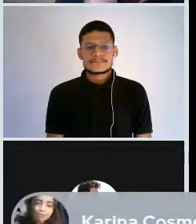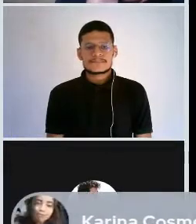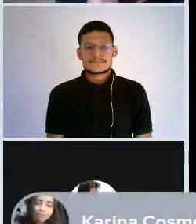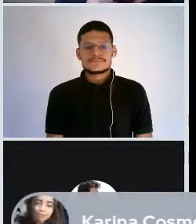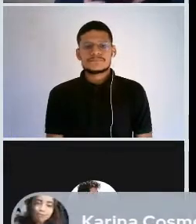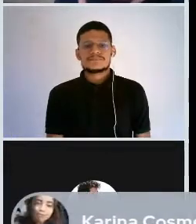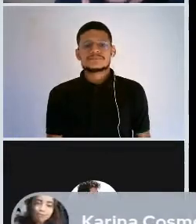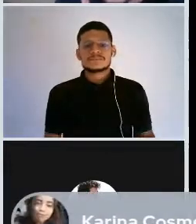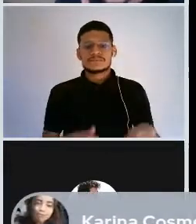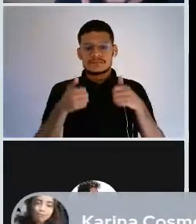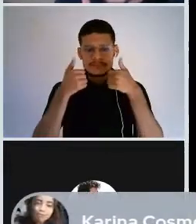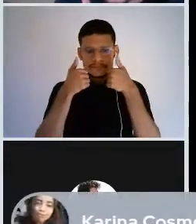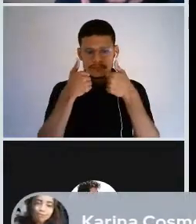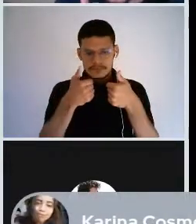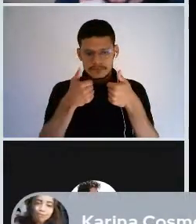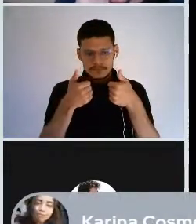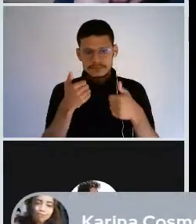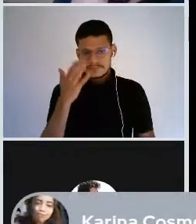Beleza dessa parte?